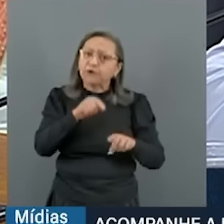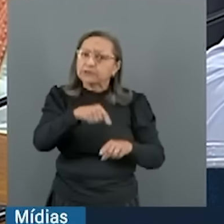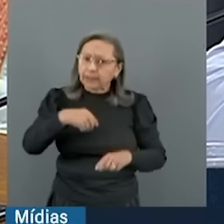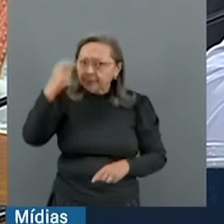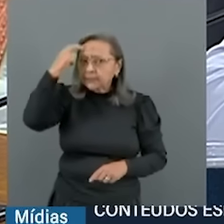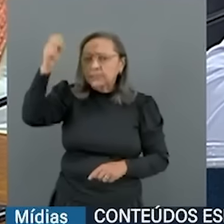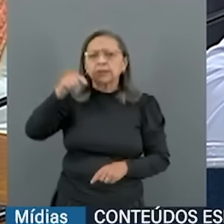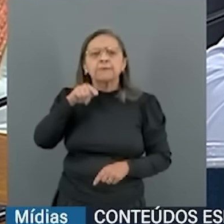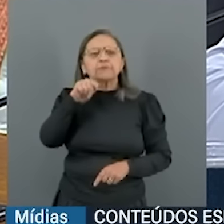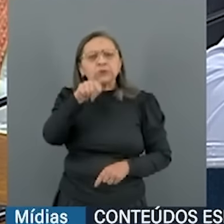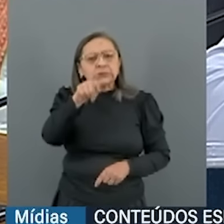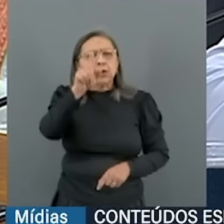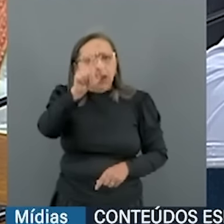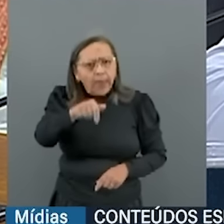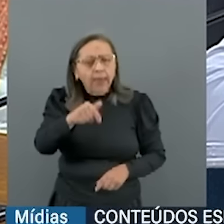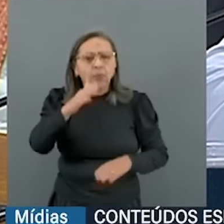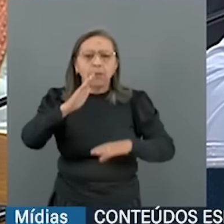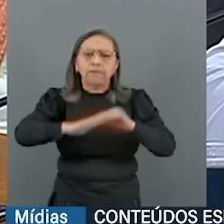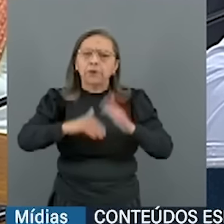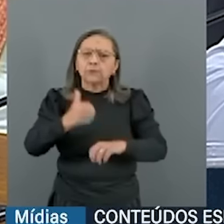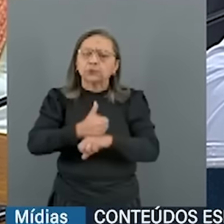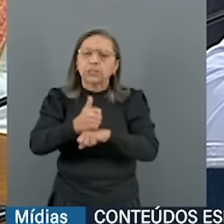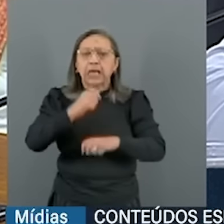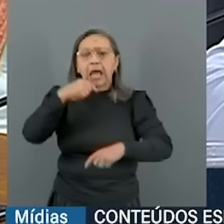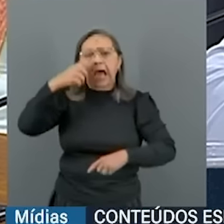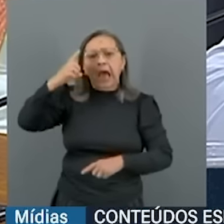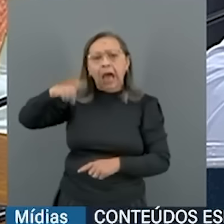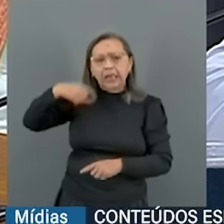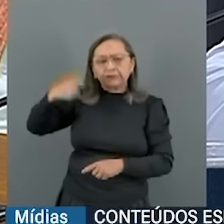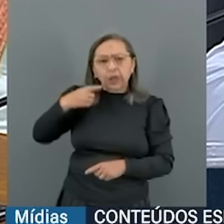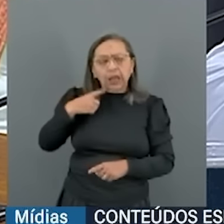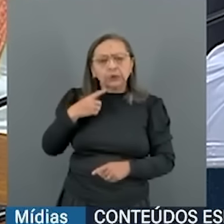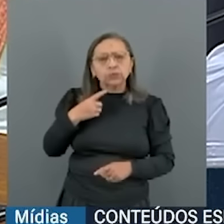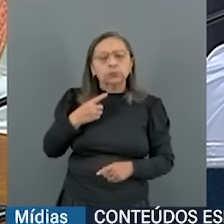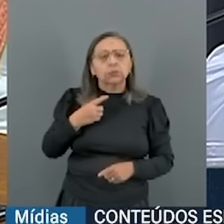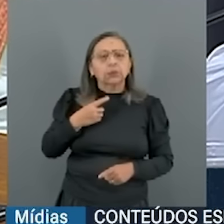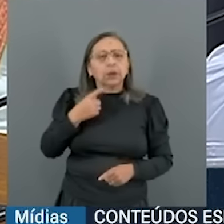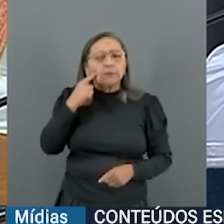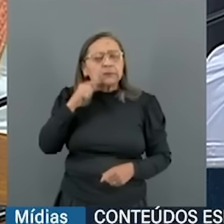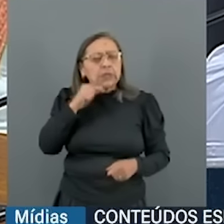Vossa Excelência, como advogado, encontrou uma filigrana na lei